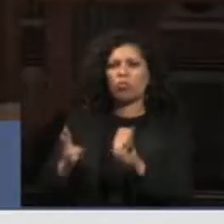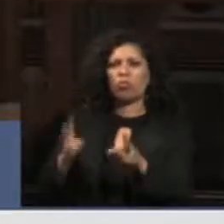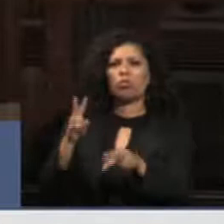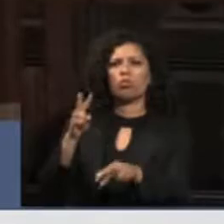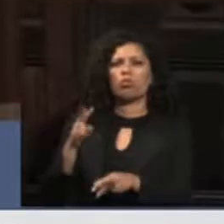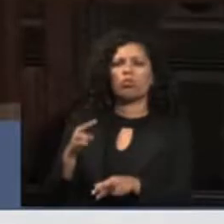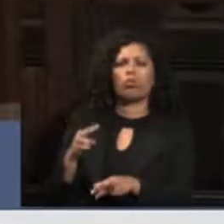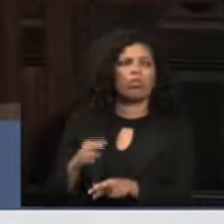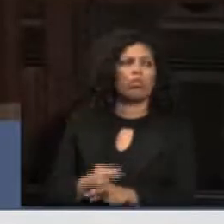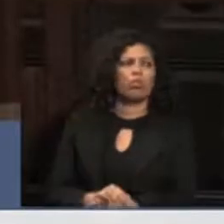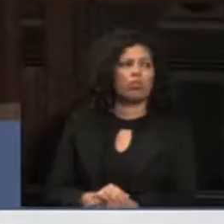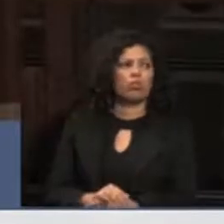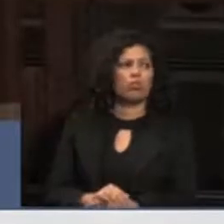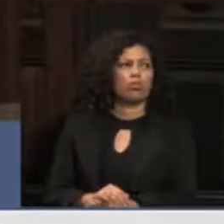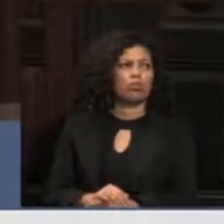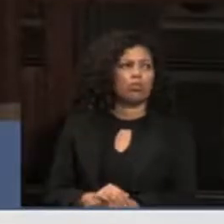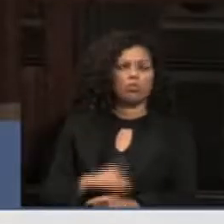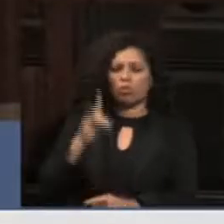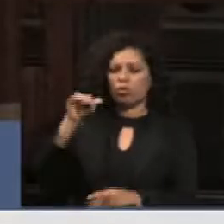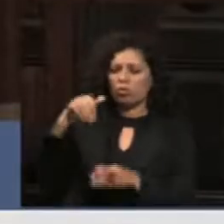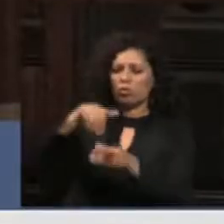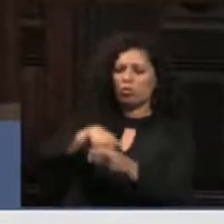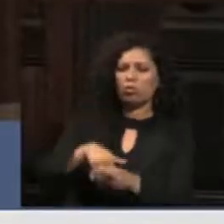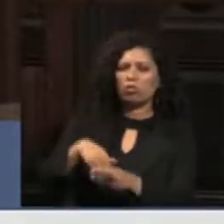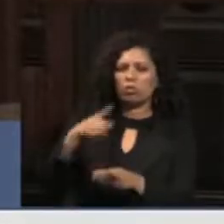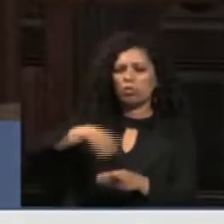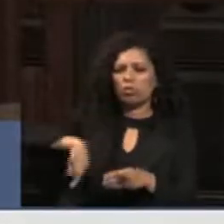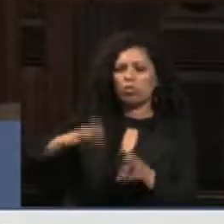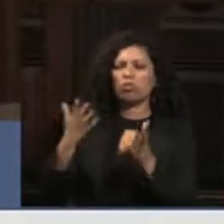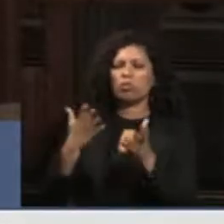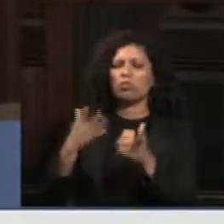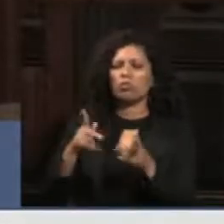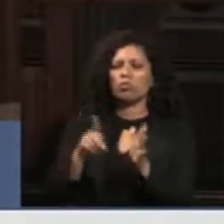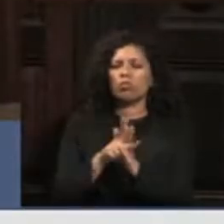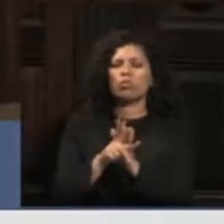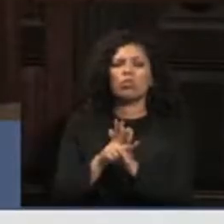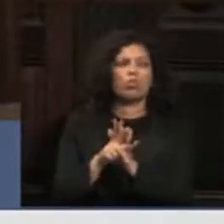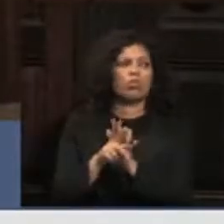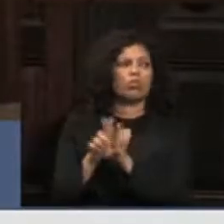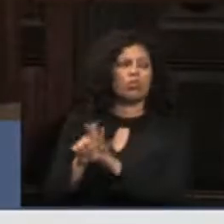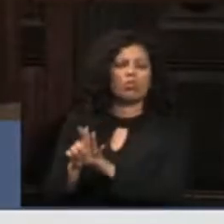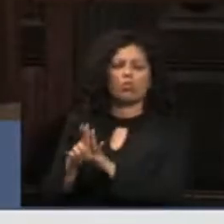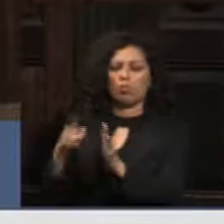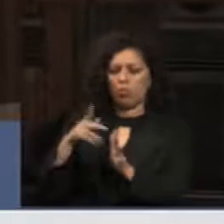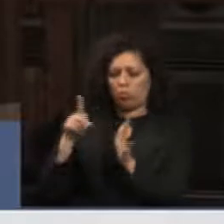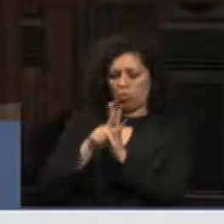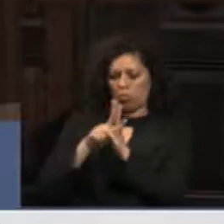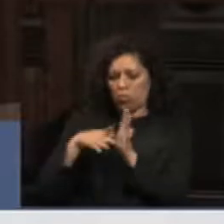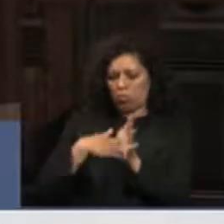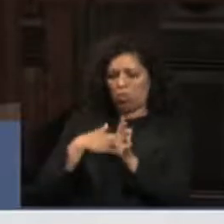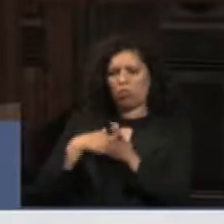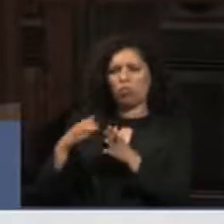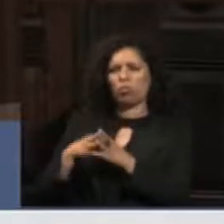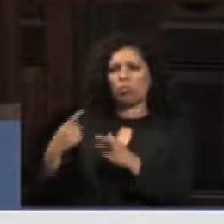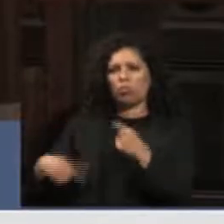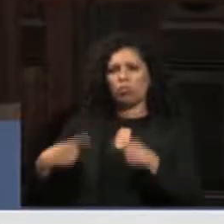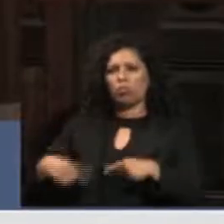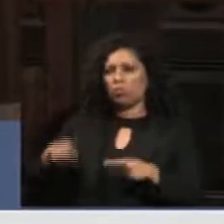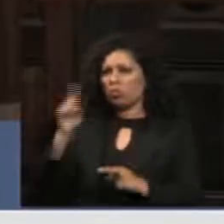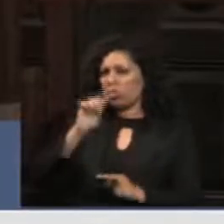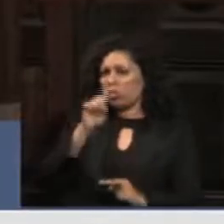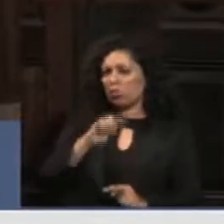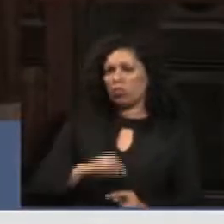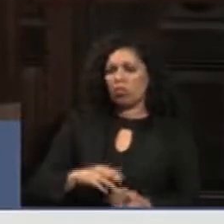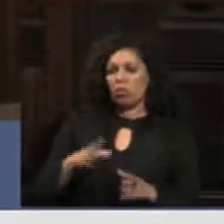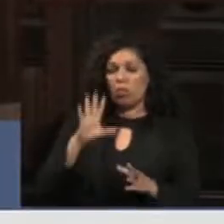nas urnas a favor de um projeto que não é o nosso, mas que tem